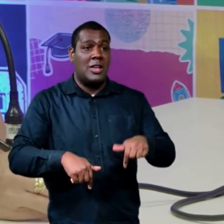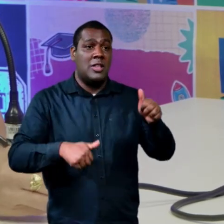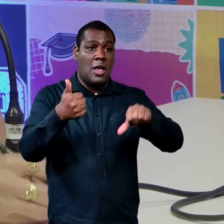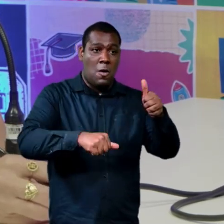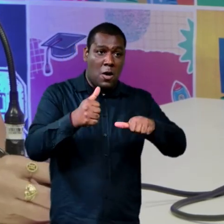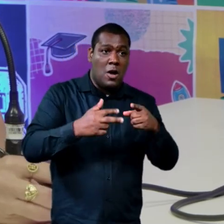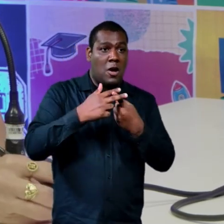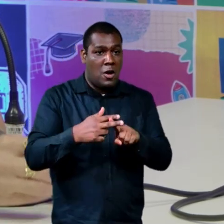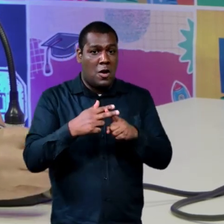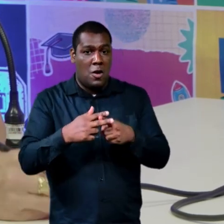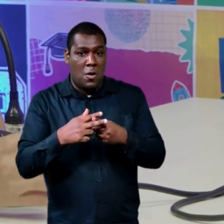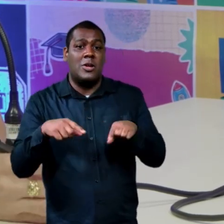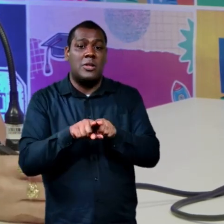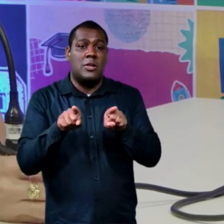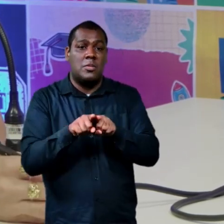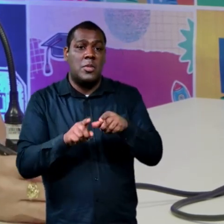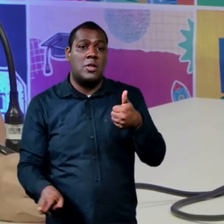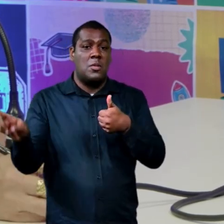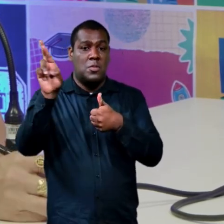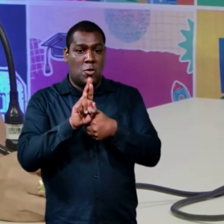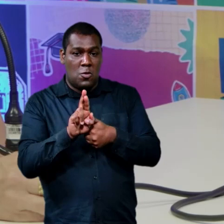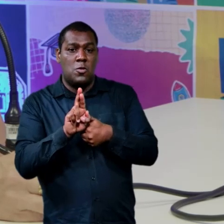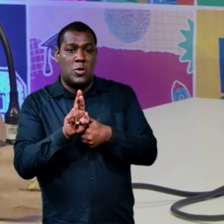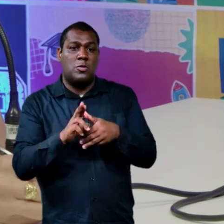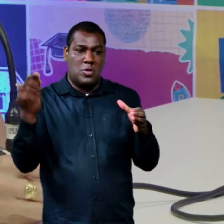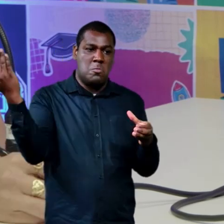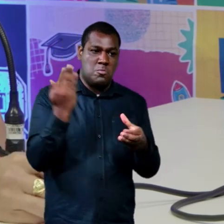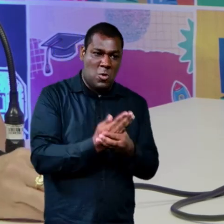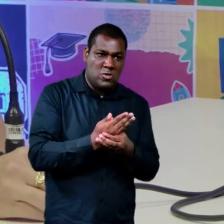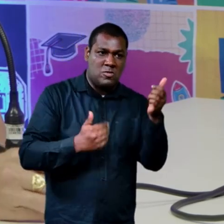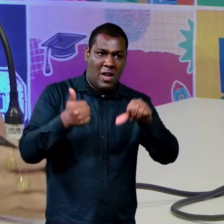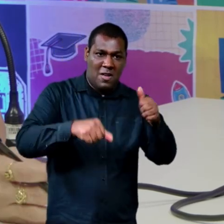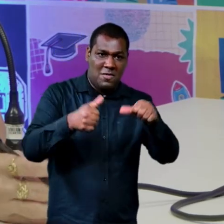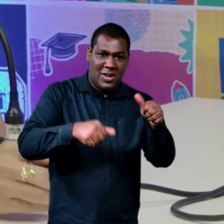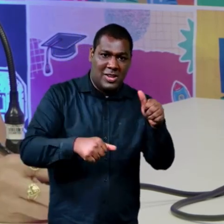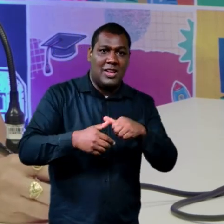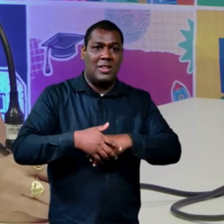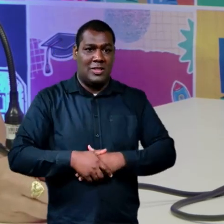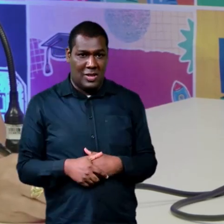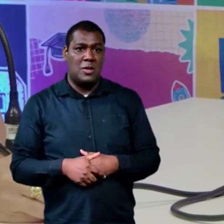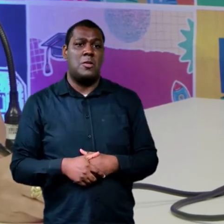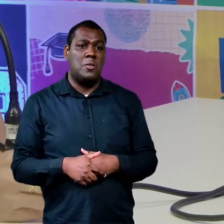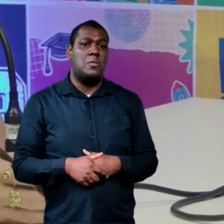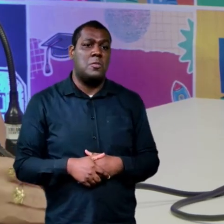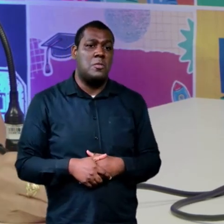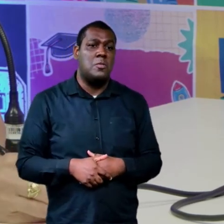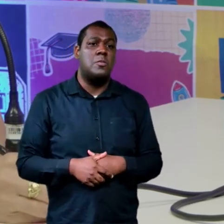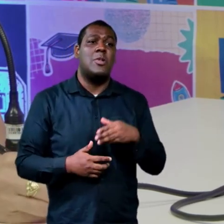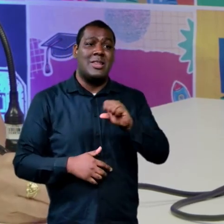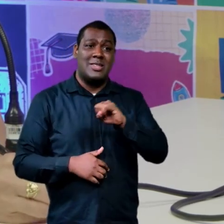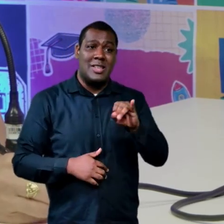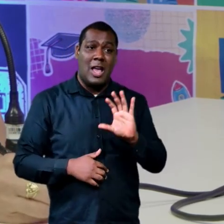Procuradoria estão à disposição para trabalhar nesses processos e punir, né, junto com a autoridade, obviamente, nos casos